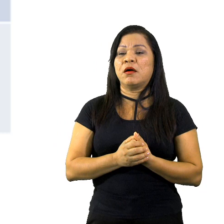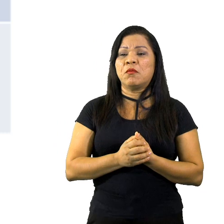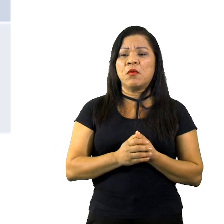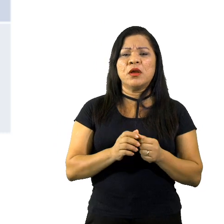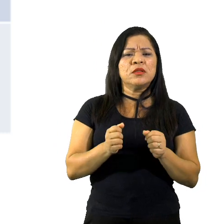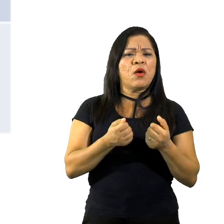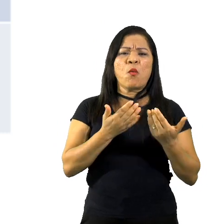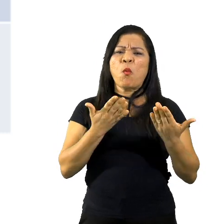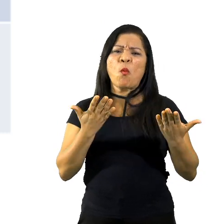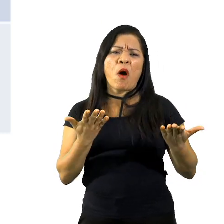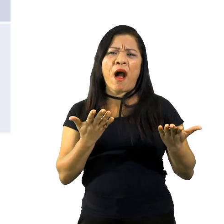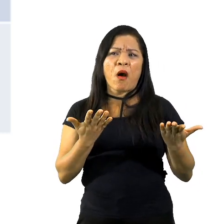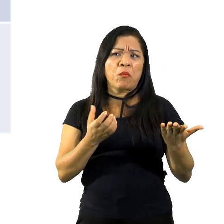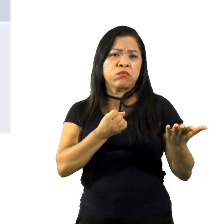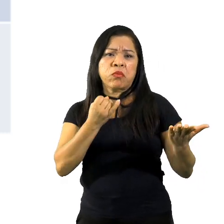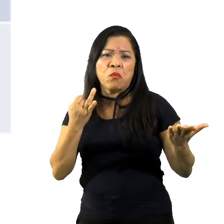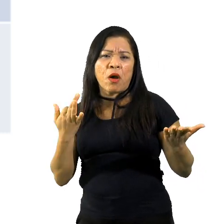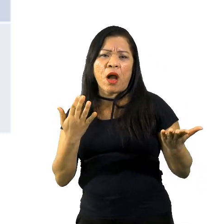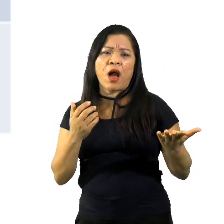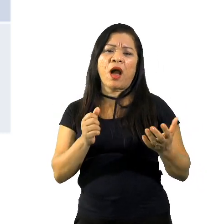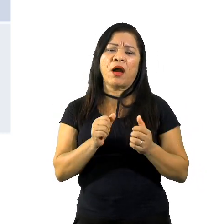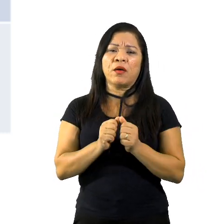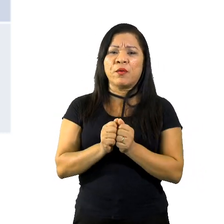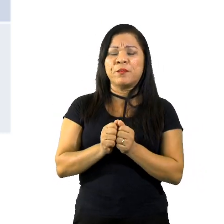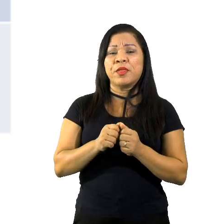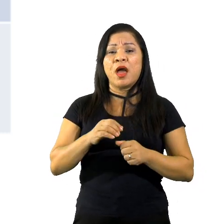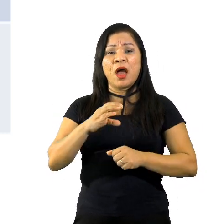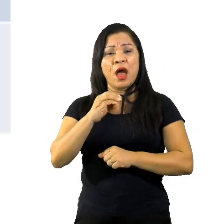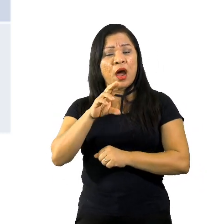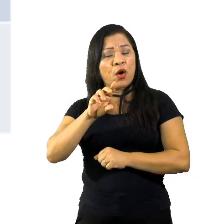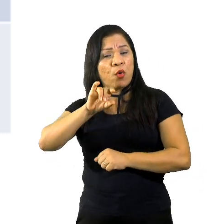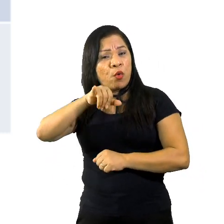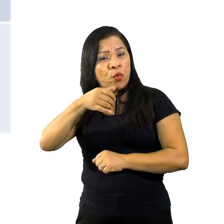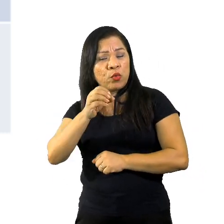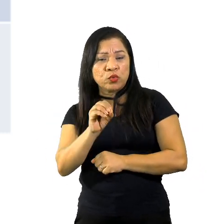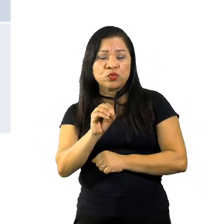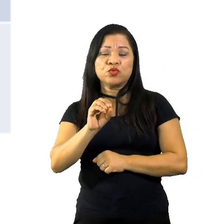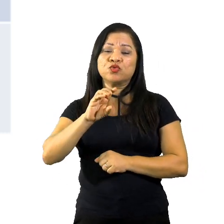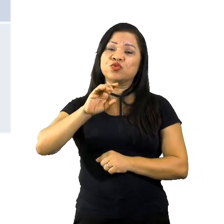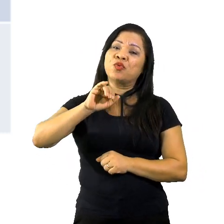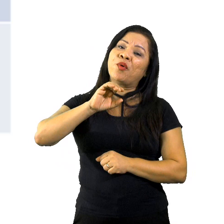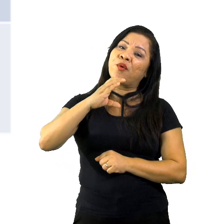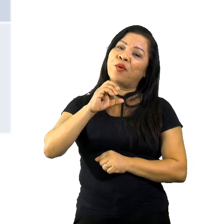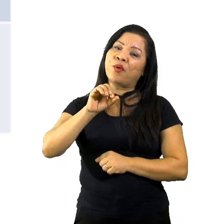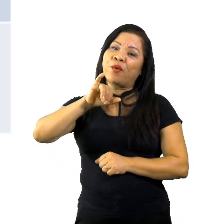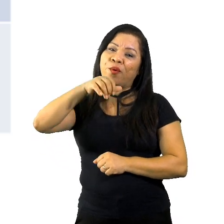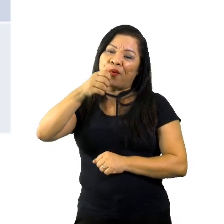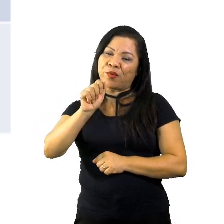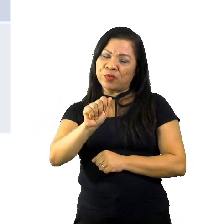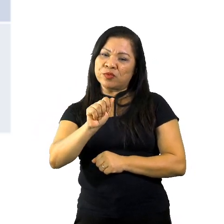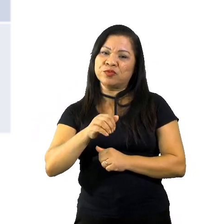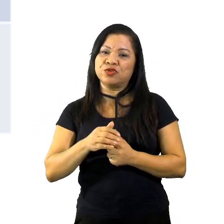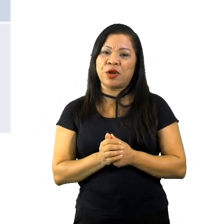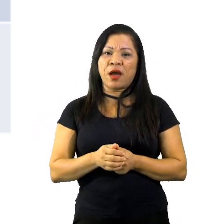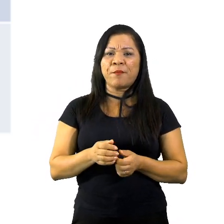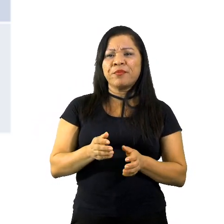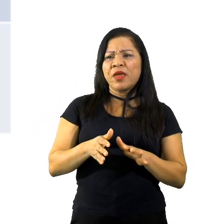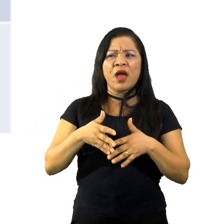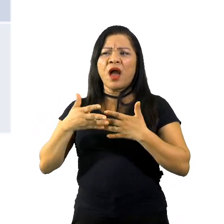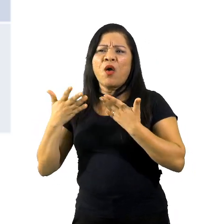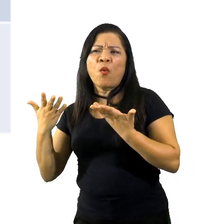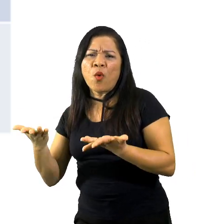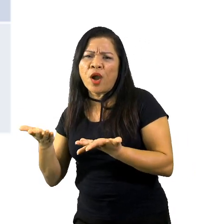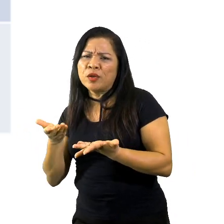quais, cujo, cujos, cuja e cujas. Quanto, quantas, quanta e